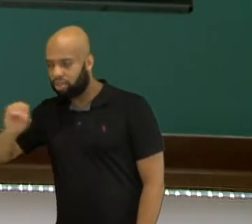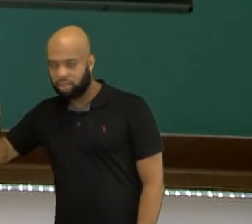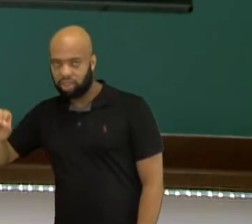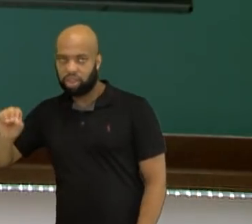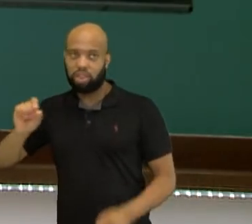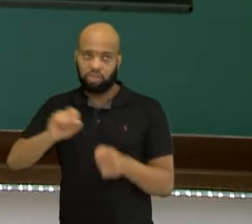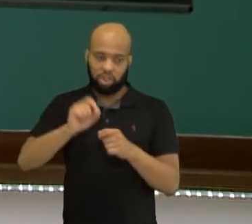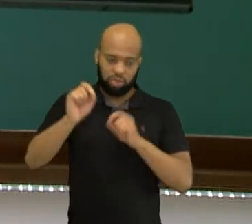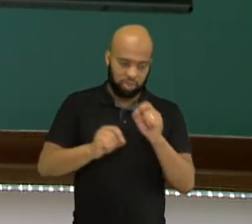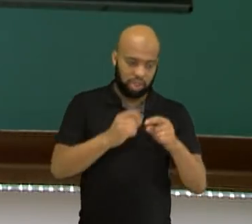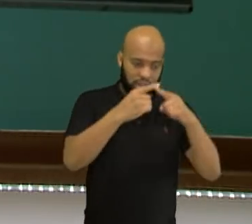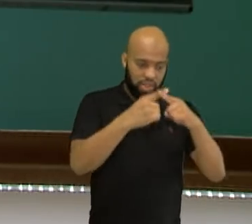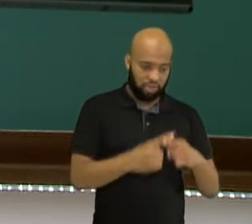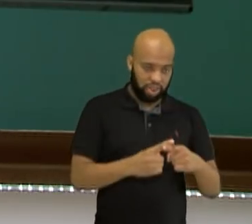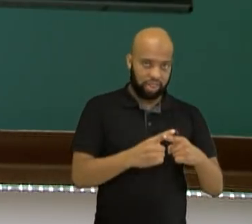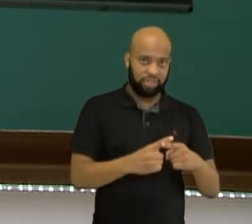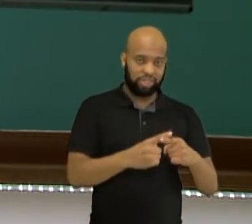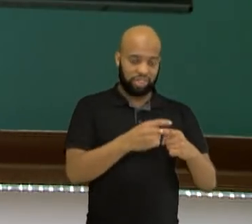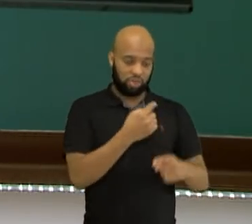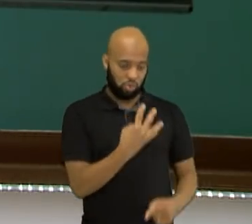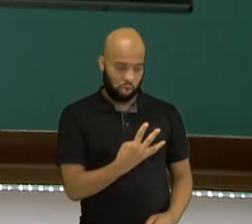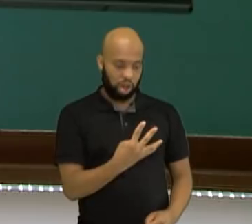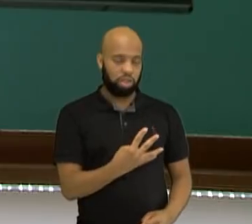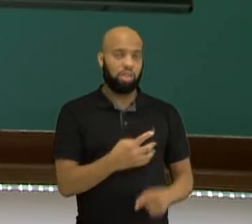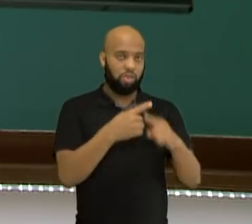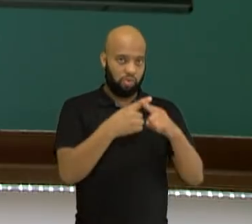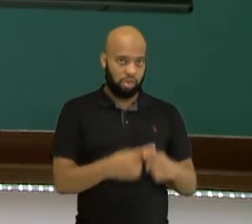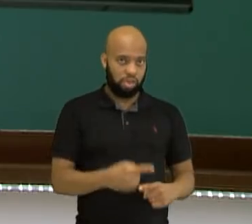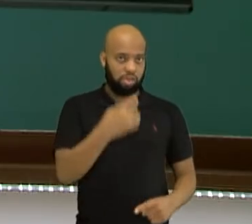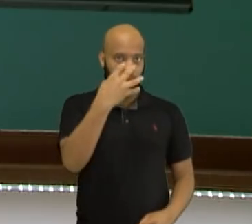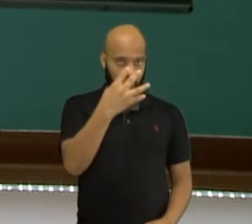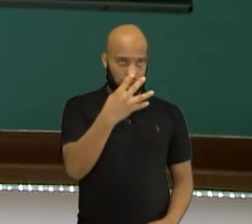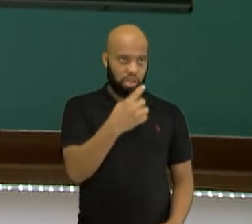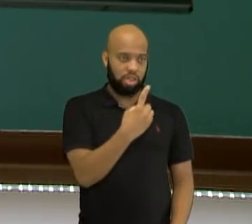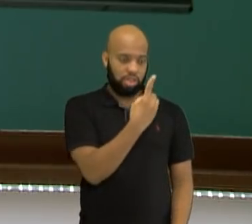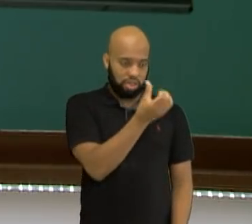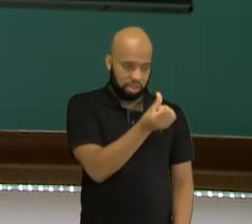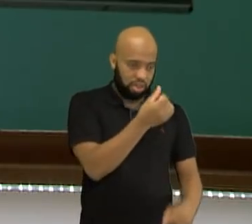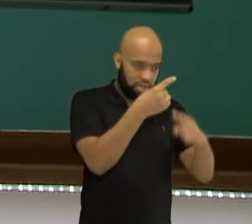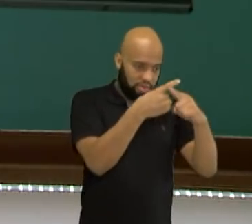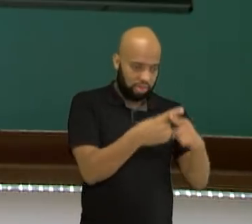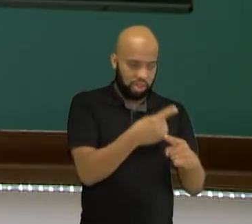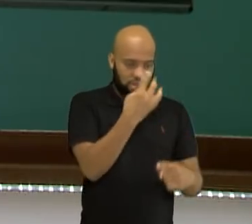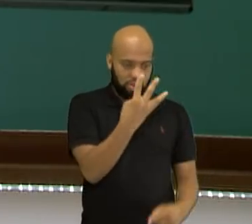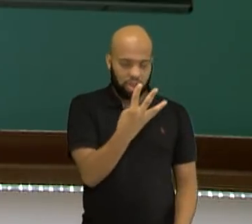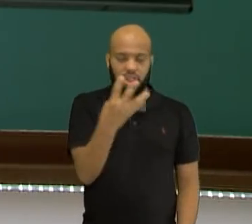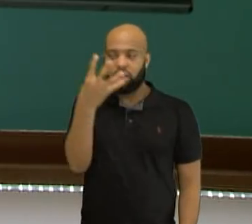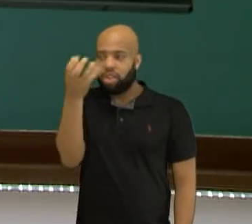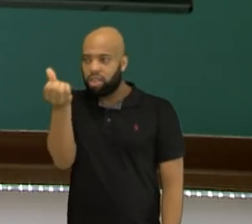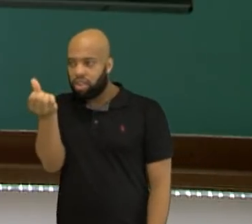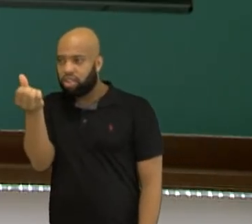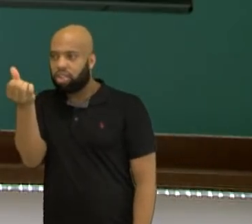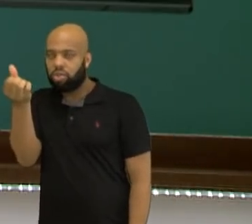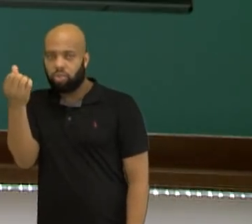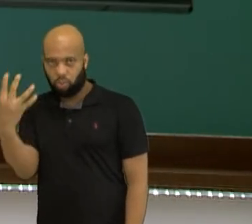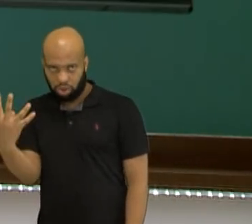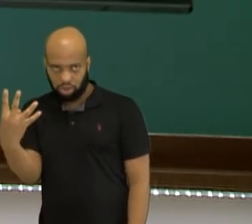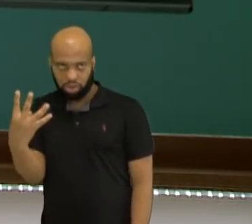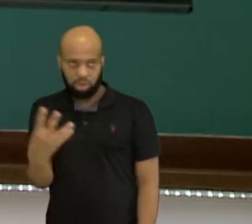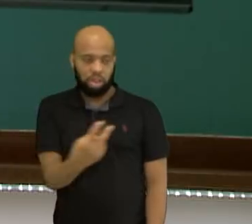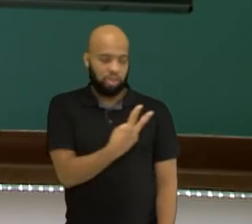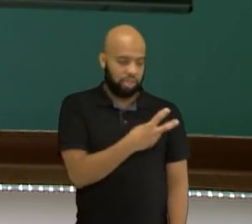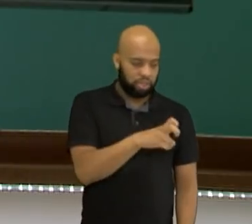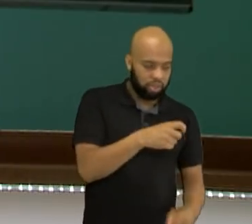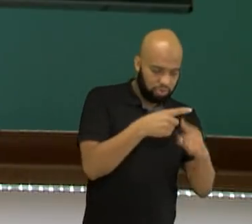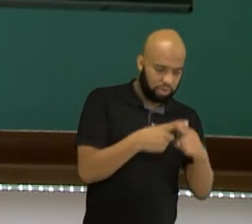embaixo por 4 e você multiplica em cima por 4. 16 vezes 4, 64. E 64 sobre 100 é